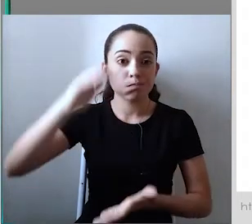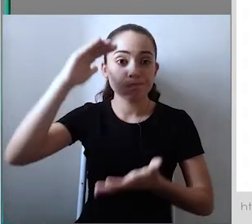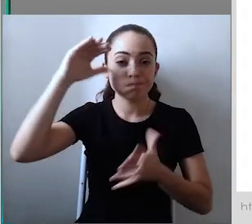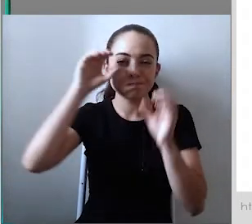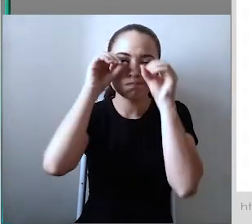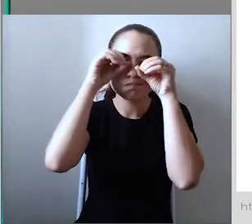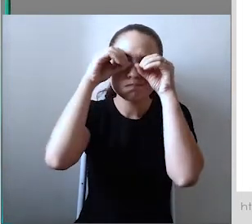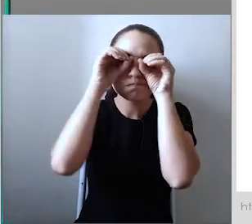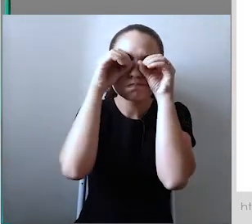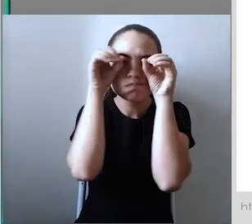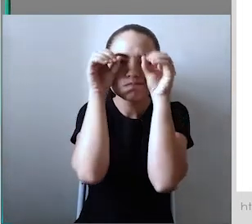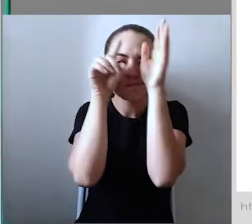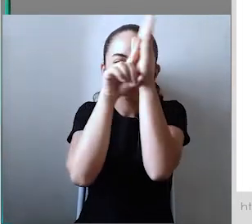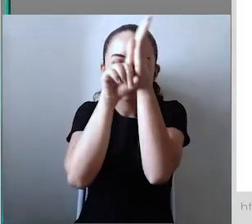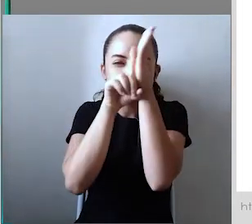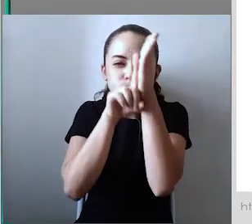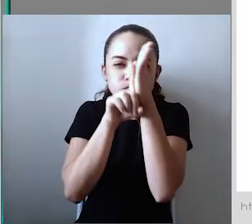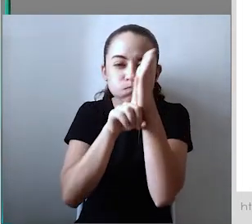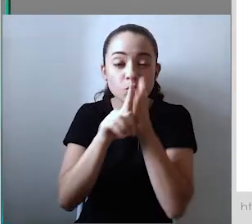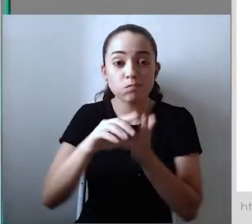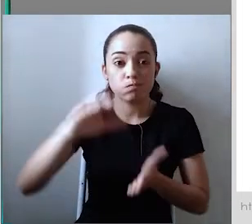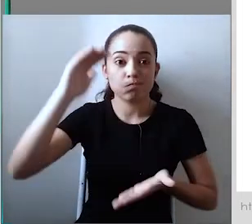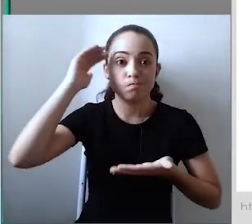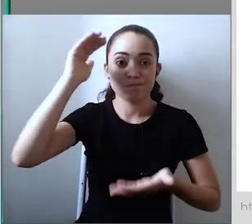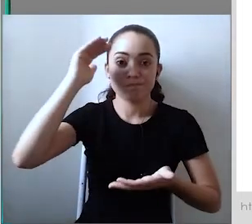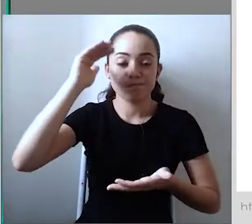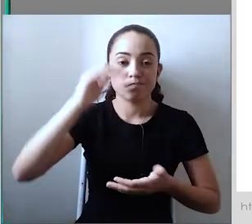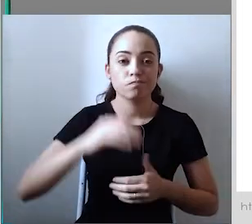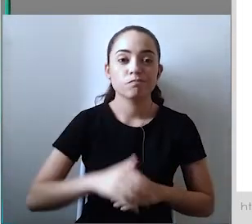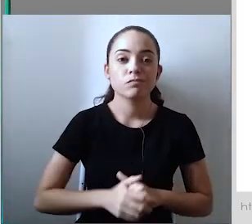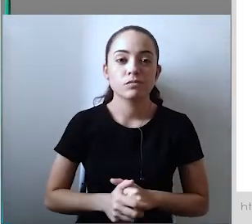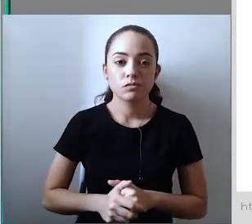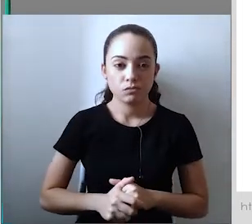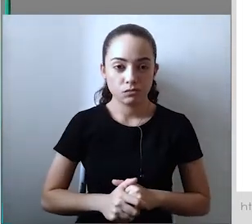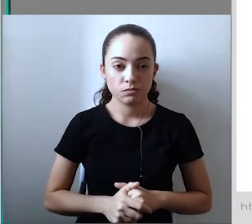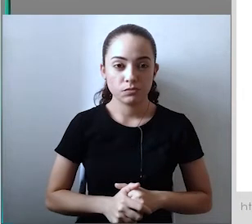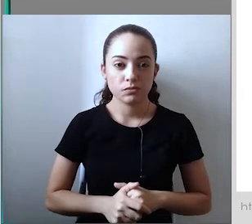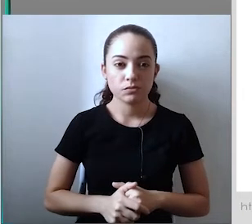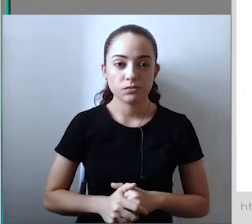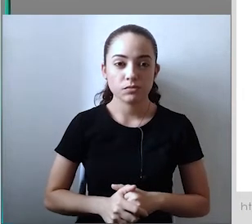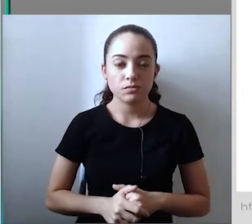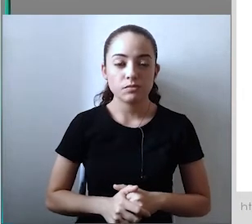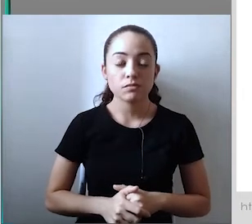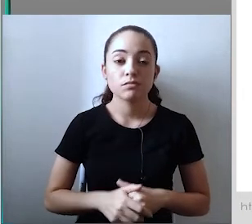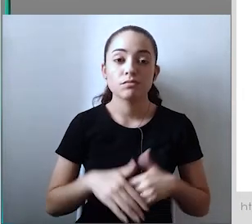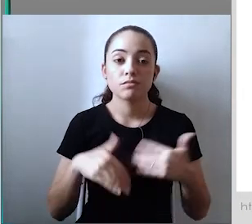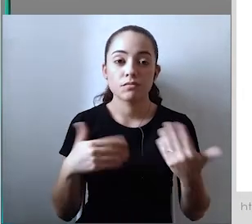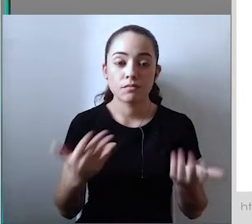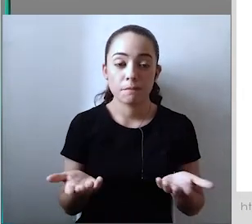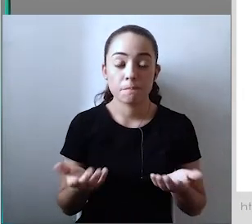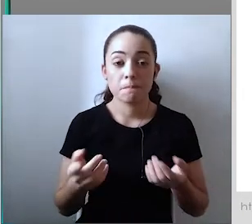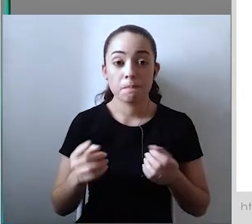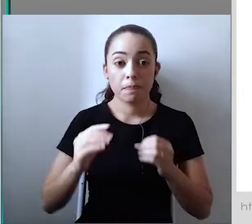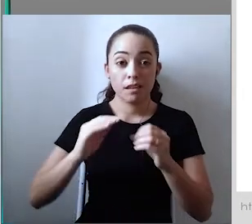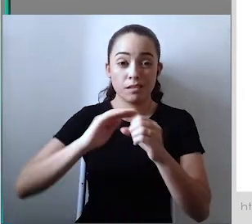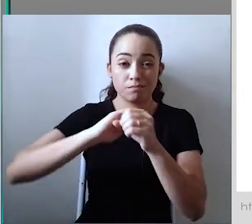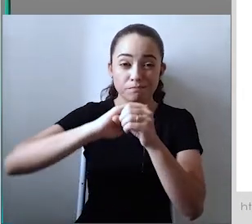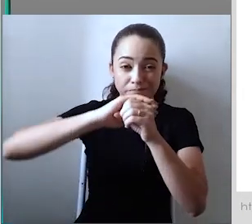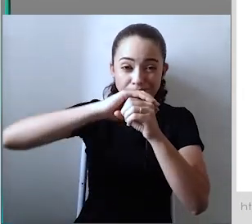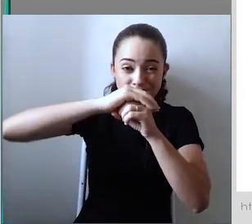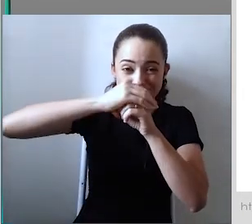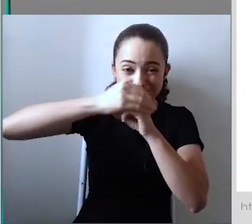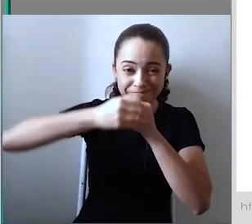sendo possível a sua observação apenas utilizando o microscópio eletrônico de transmissão. Assim,